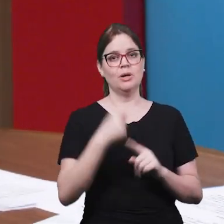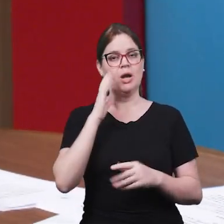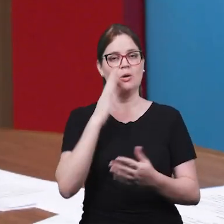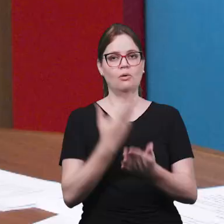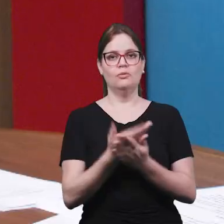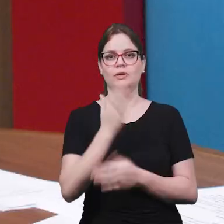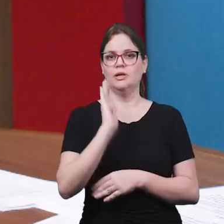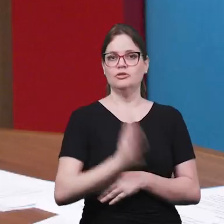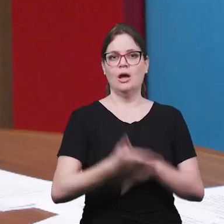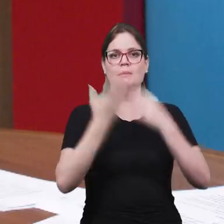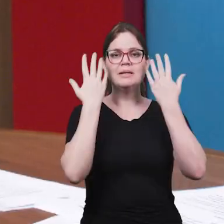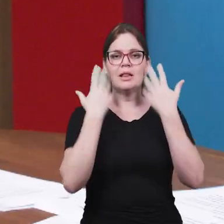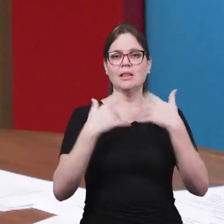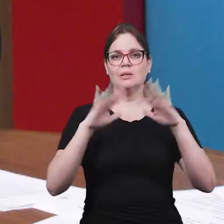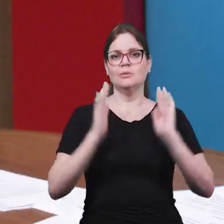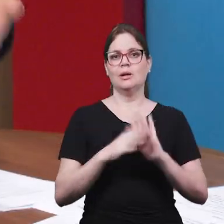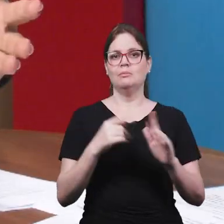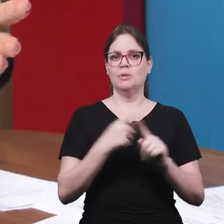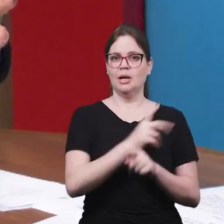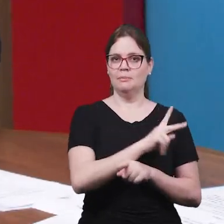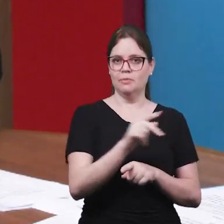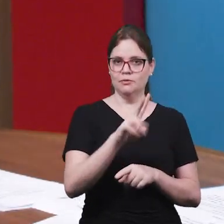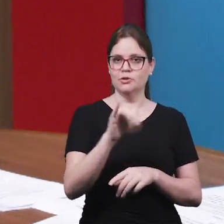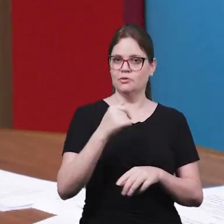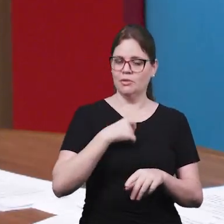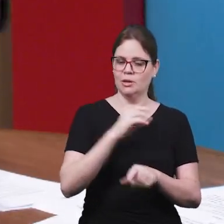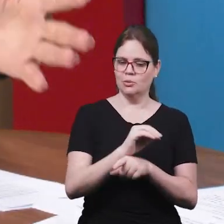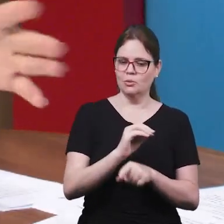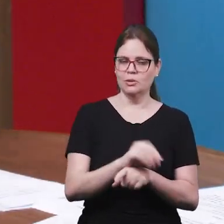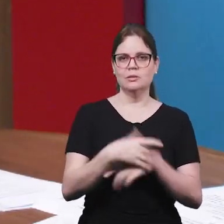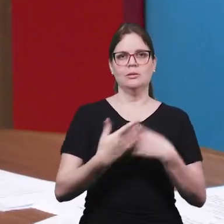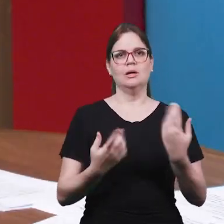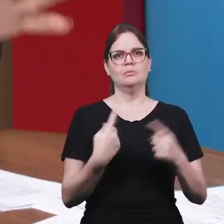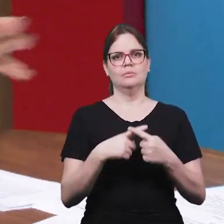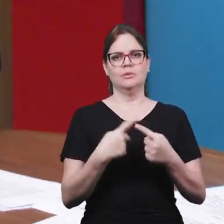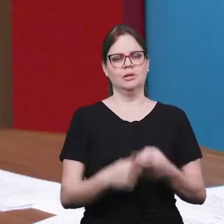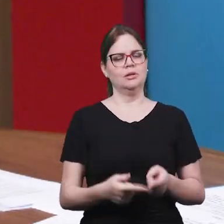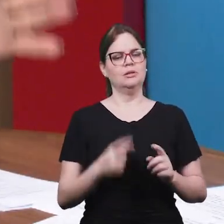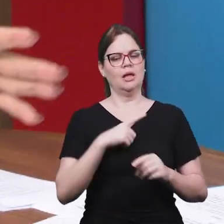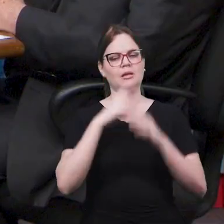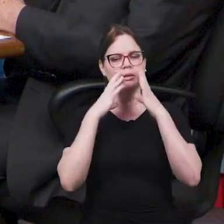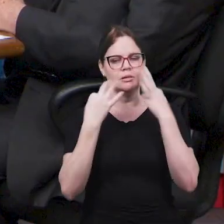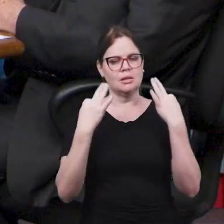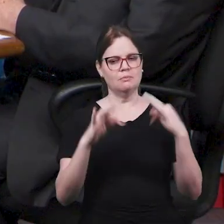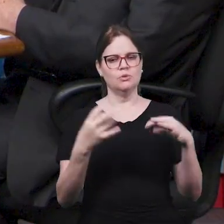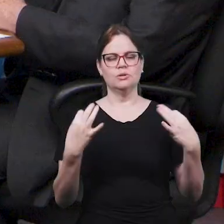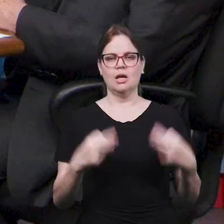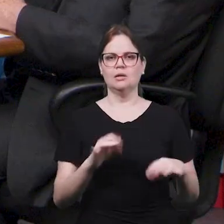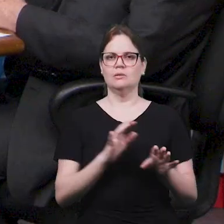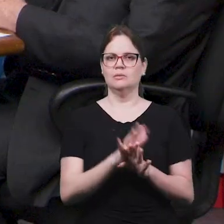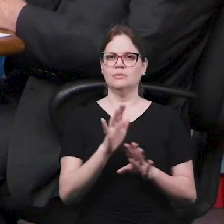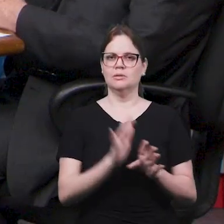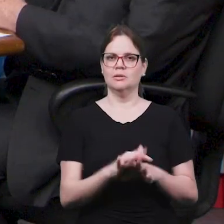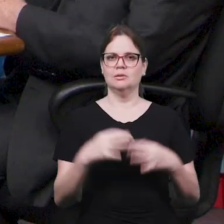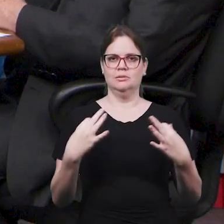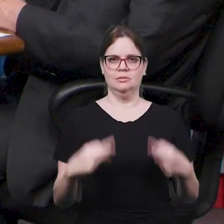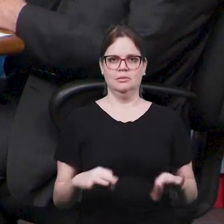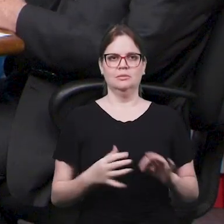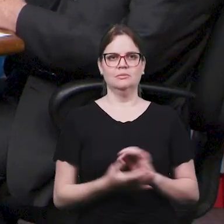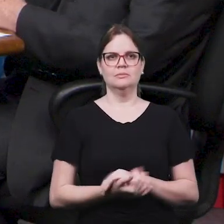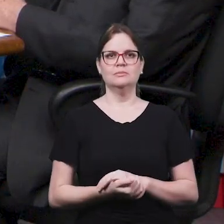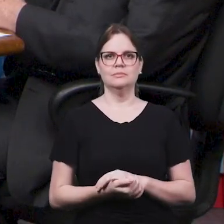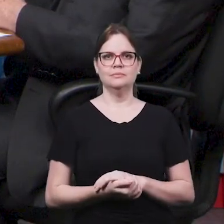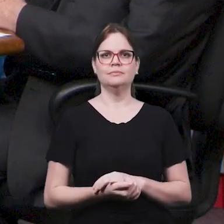essa confiança que a professora vai cuidar, né, vai orientar, vai dar o testemunho ali que elas precisam,